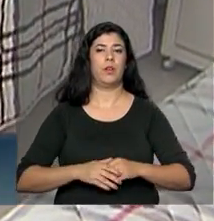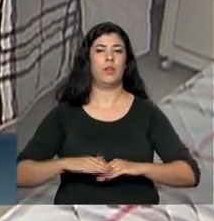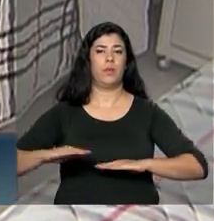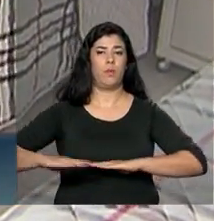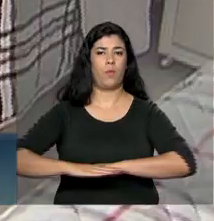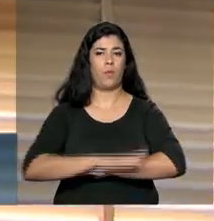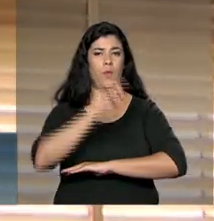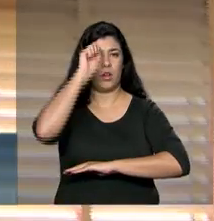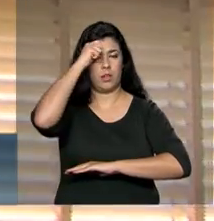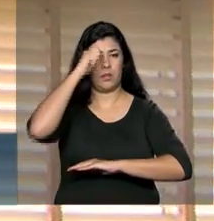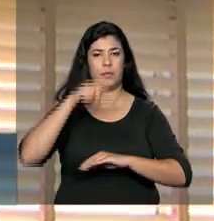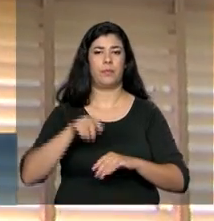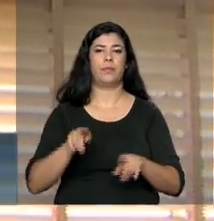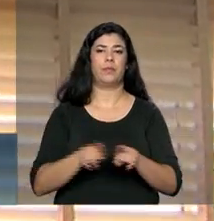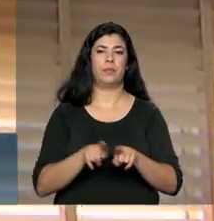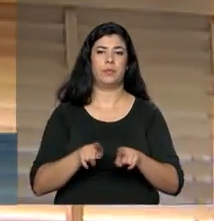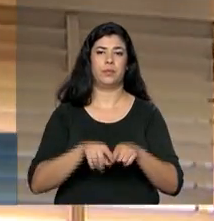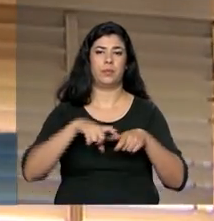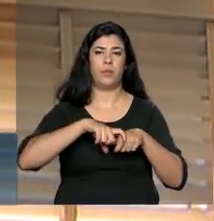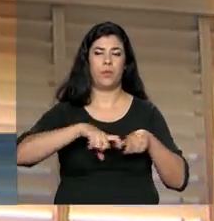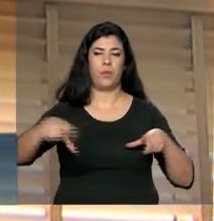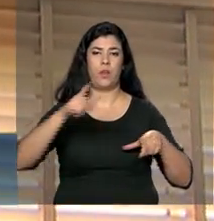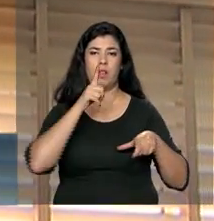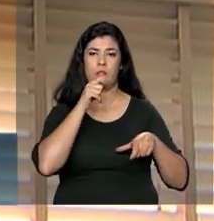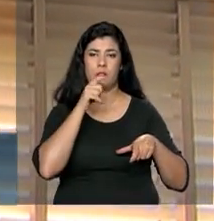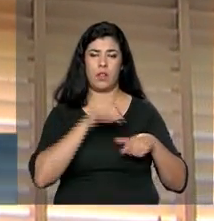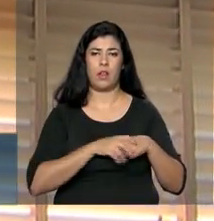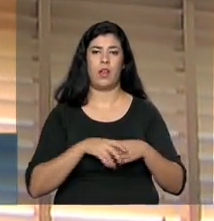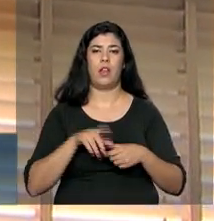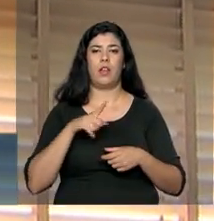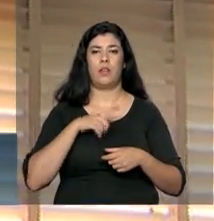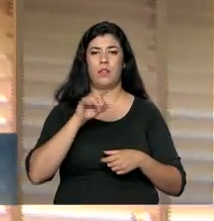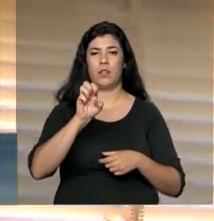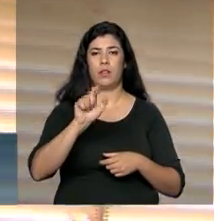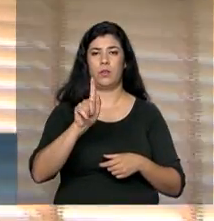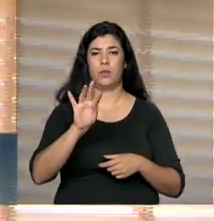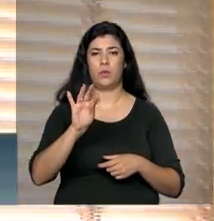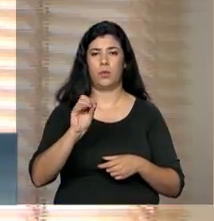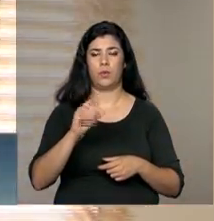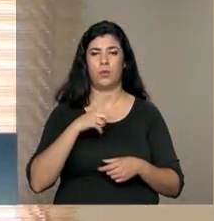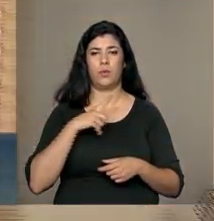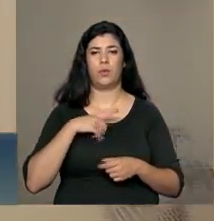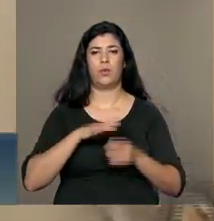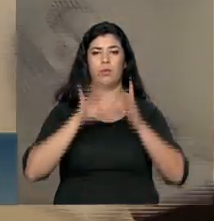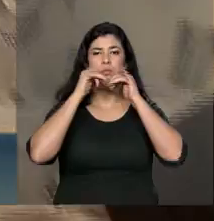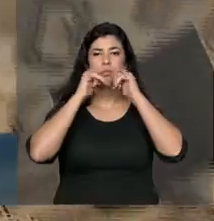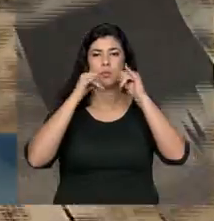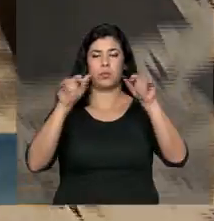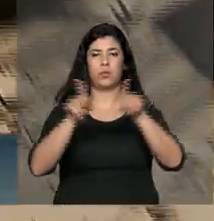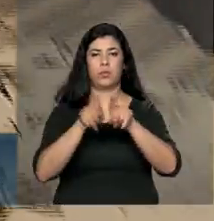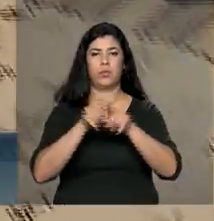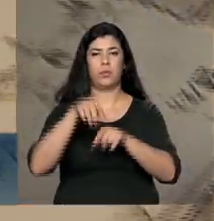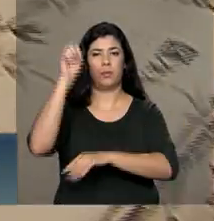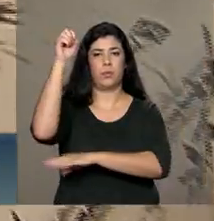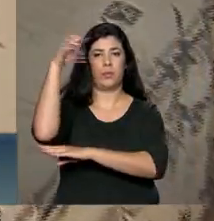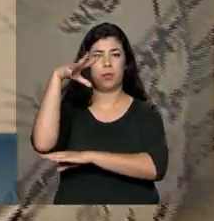água esgotamento sanitário drenagem energia elétrica e iluminação